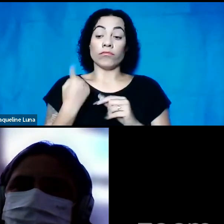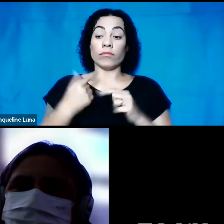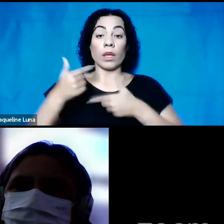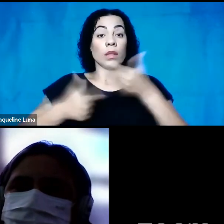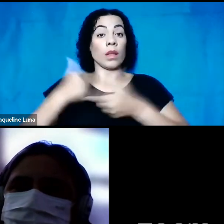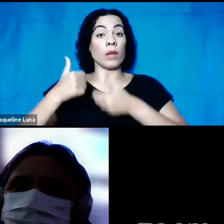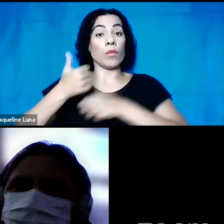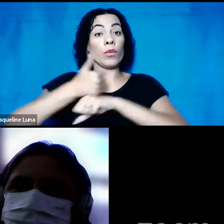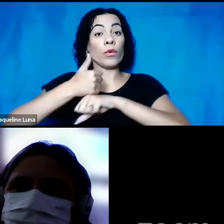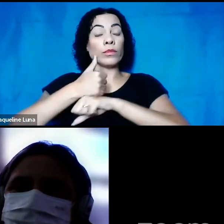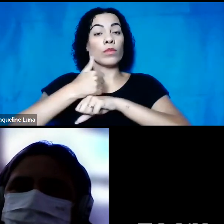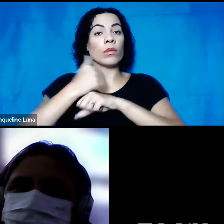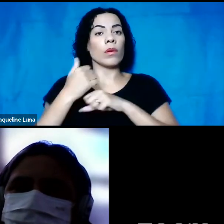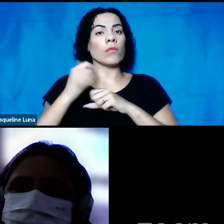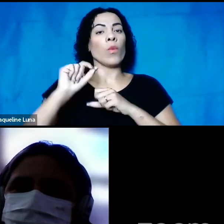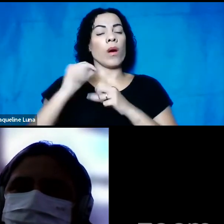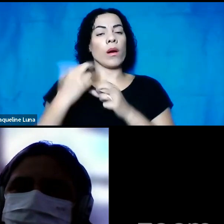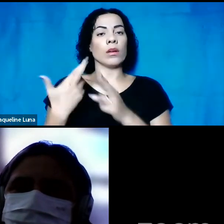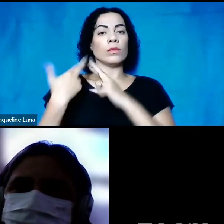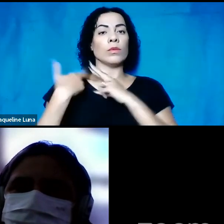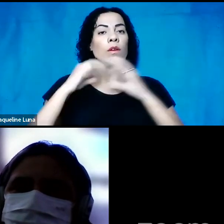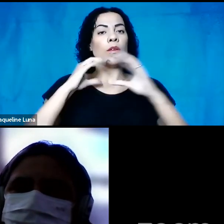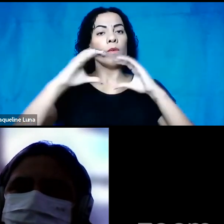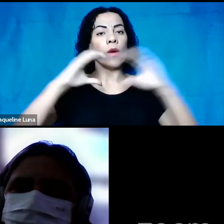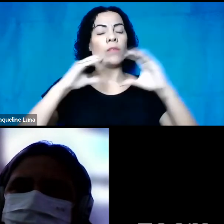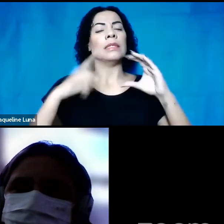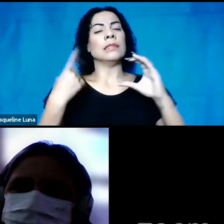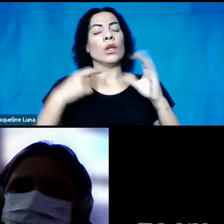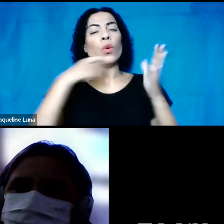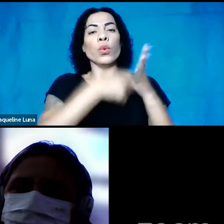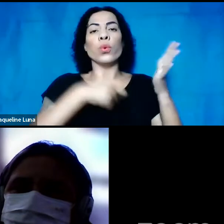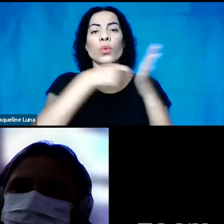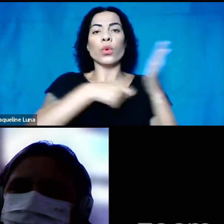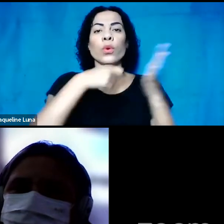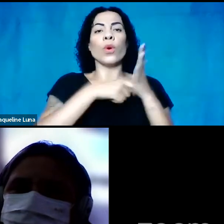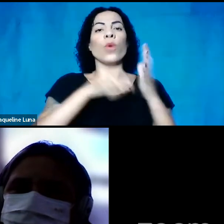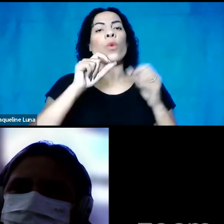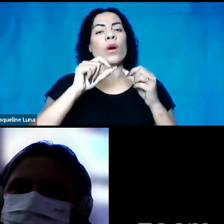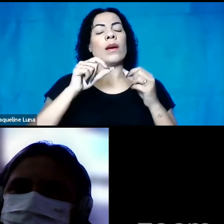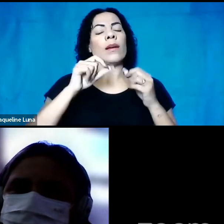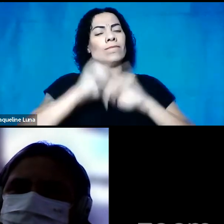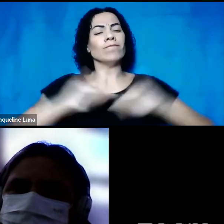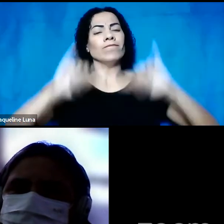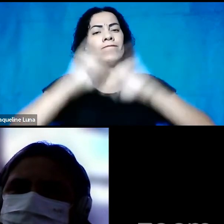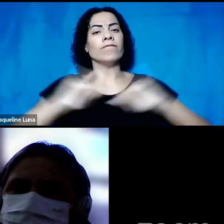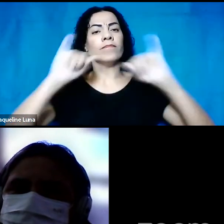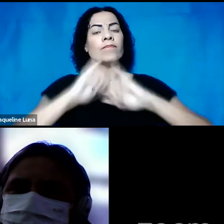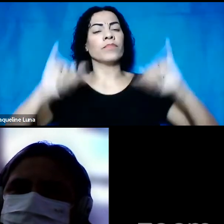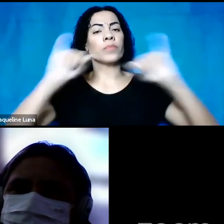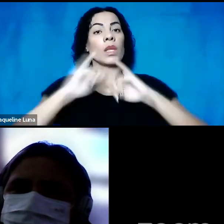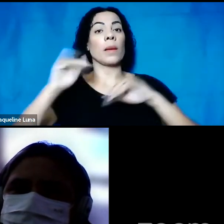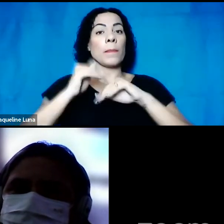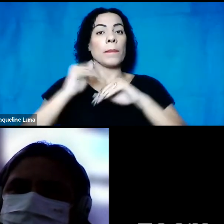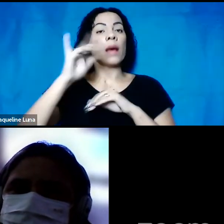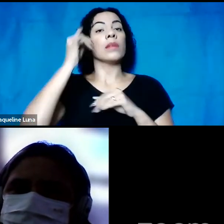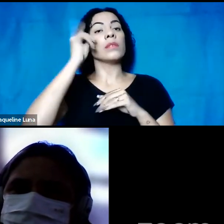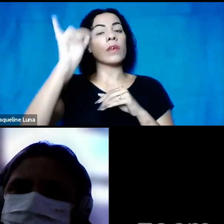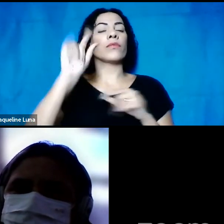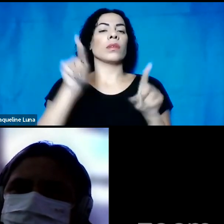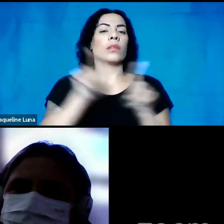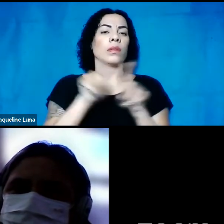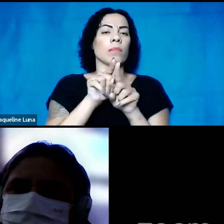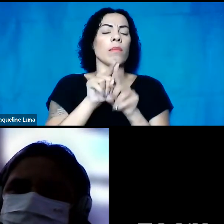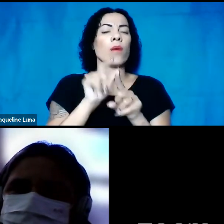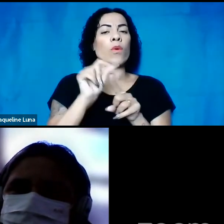estivemos nessa luta para poder ser uma contracorrente, né? No que foi de desinformação nesses